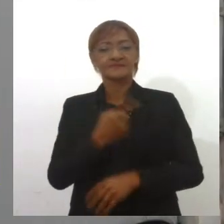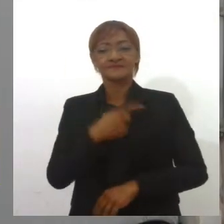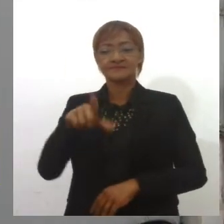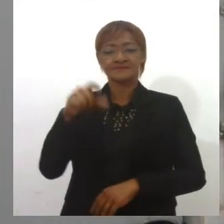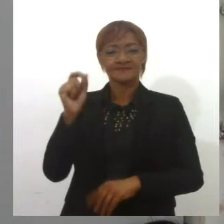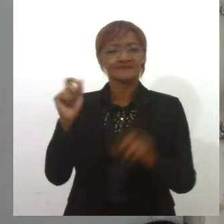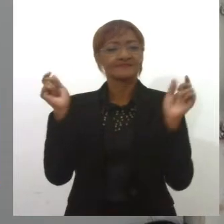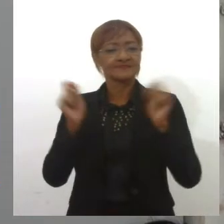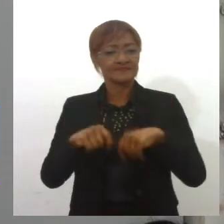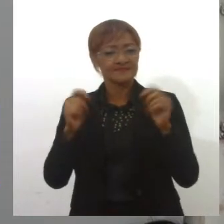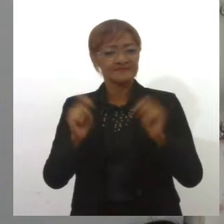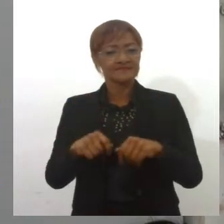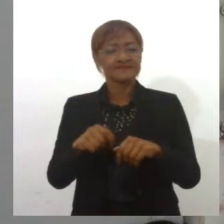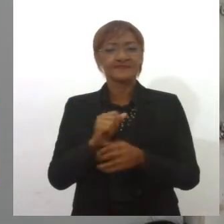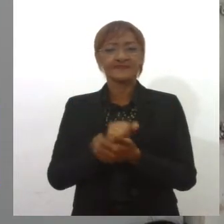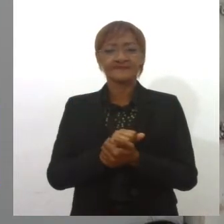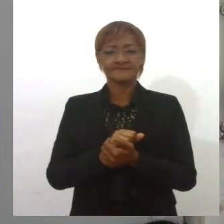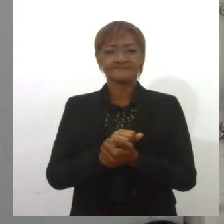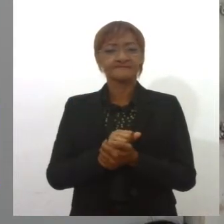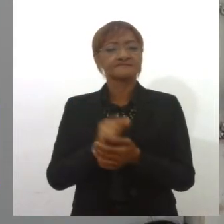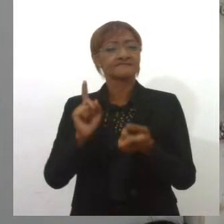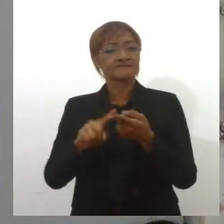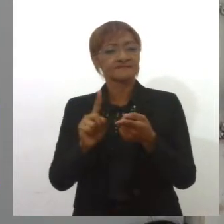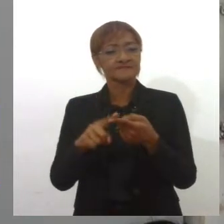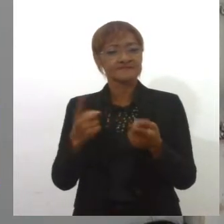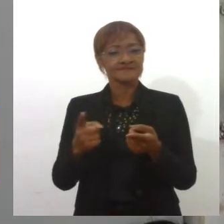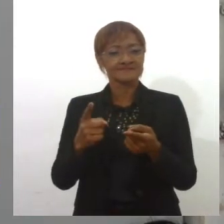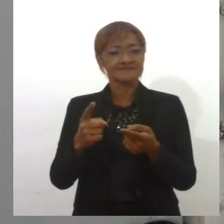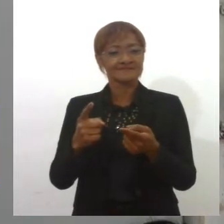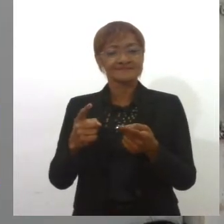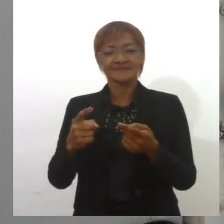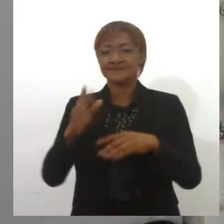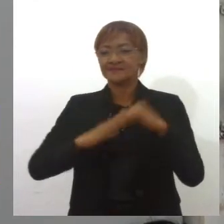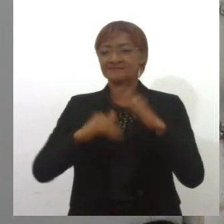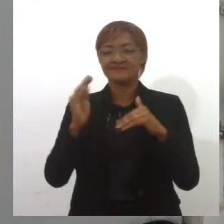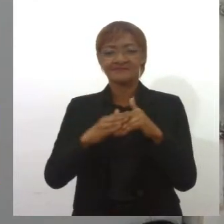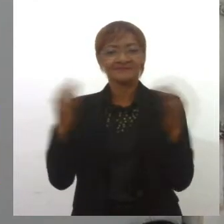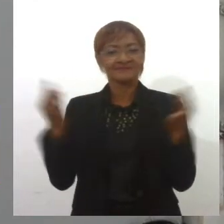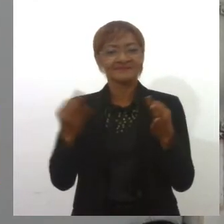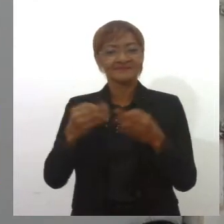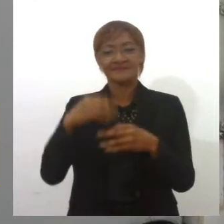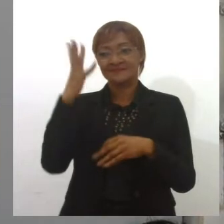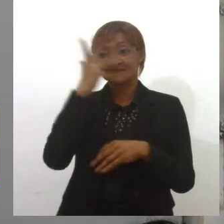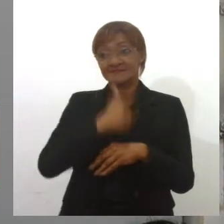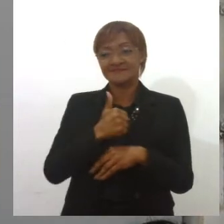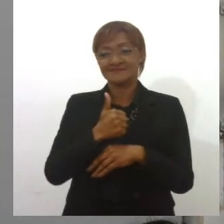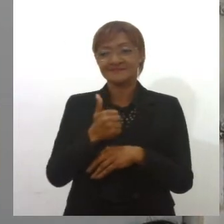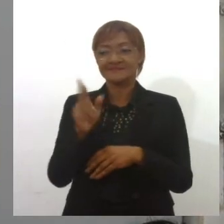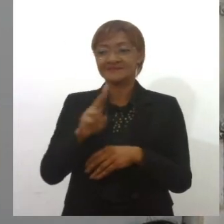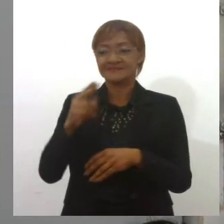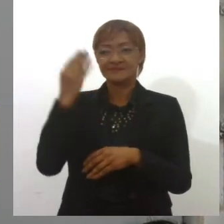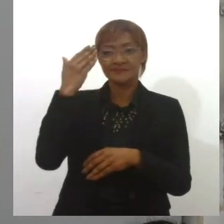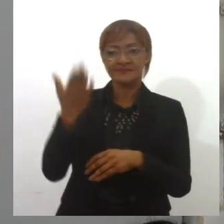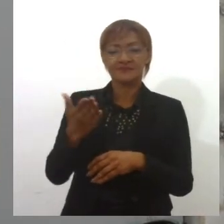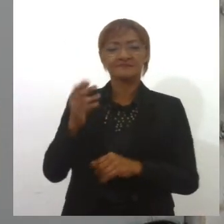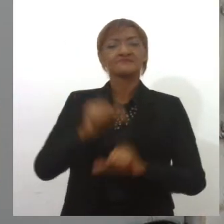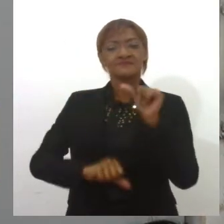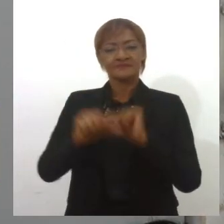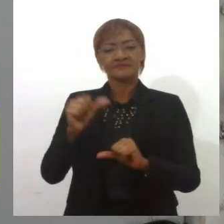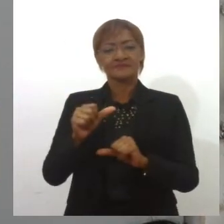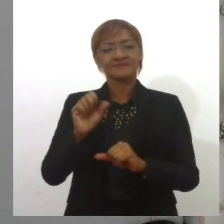com as doações da sociedade, e temos também a nossa cabeleireira que faz perucas belíssimas, essa que eu estou usando é uma delas, e assim muda muito, muda o